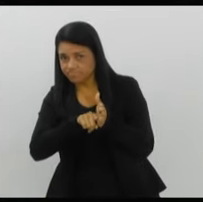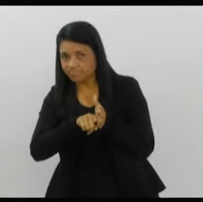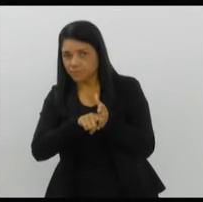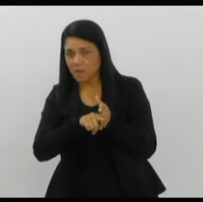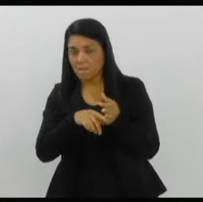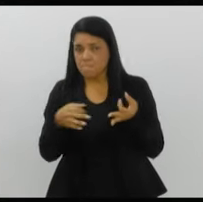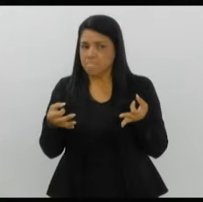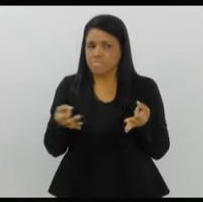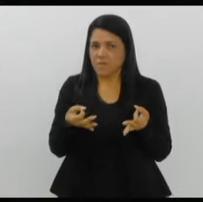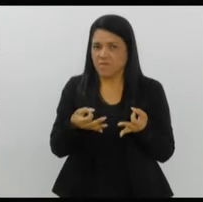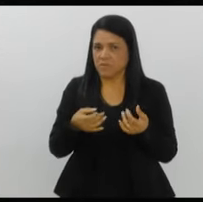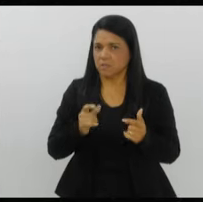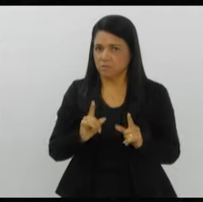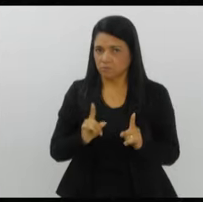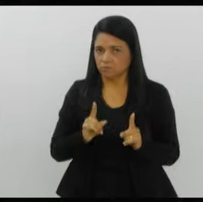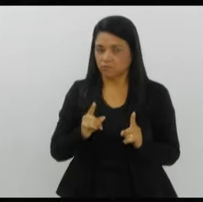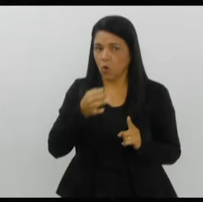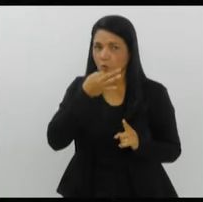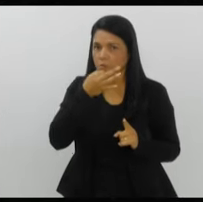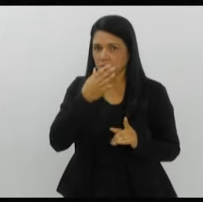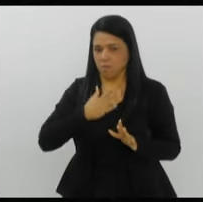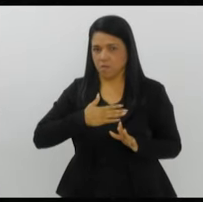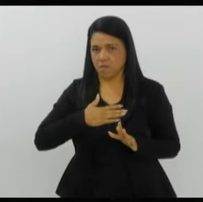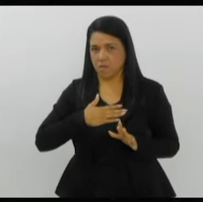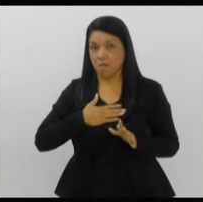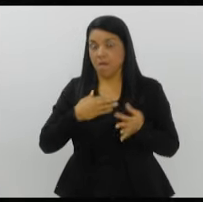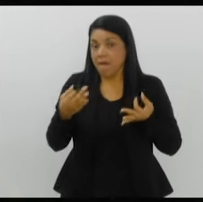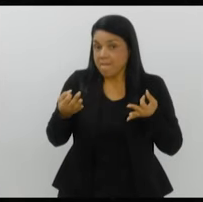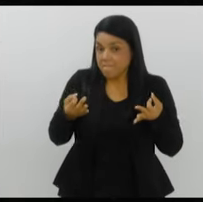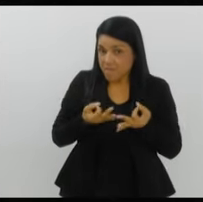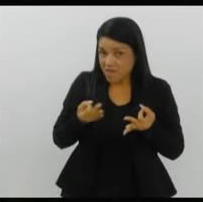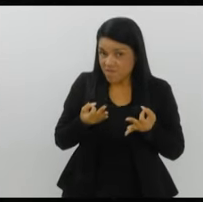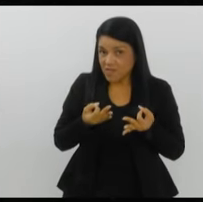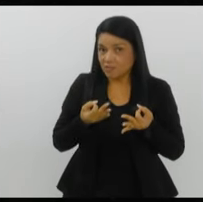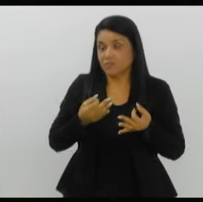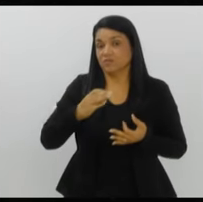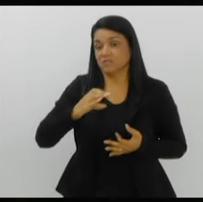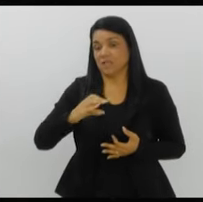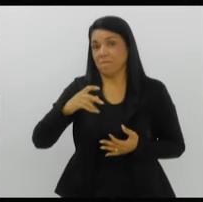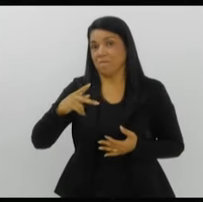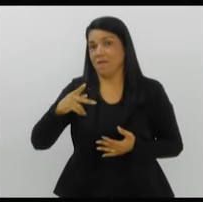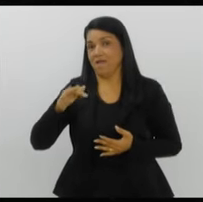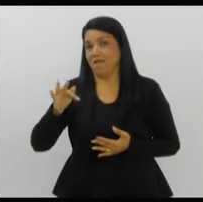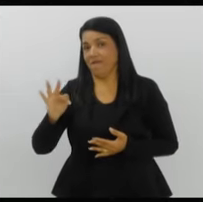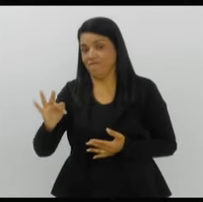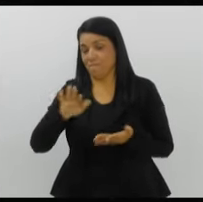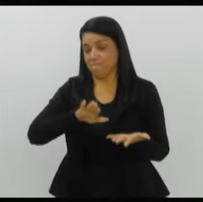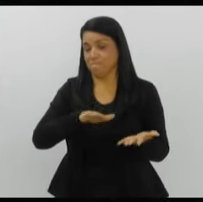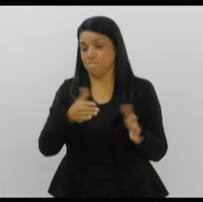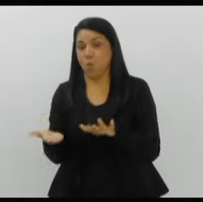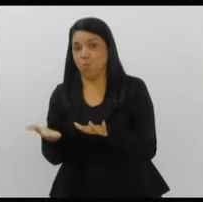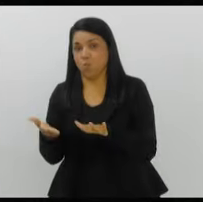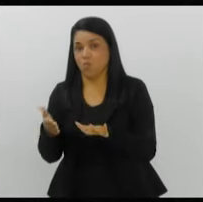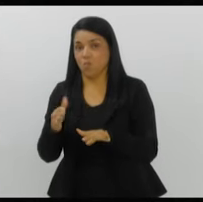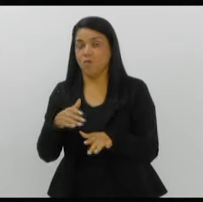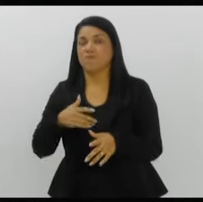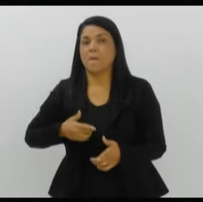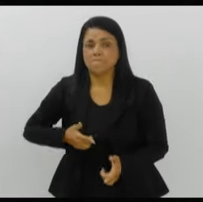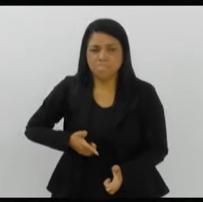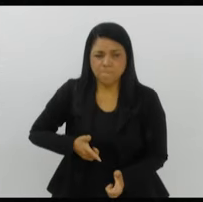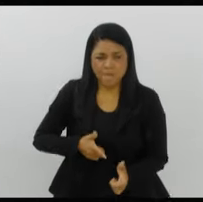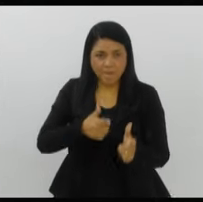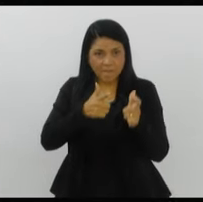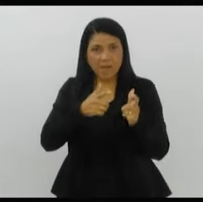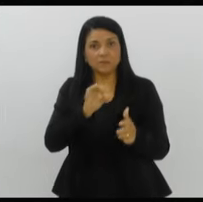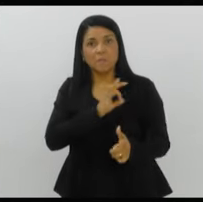perfeita não, senhor presidente. Na minha opinião, não está perfeita. Perfeito se o CPF fosse cancelado. Porque ele deu muito tiro nos